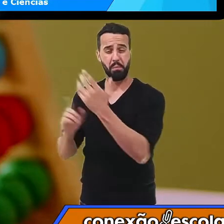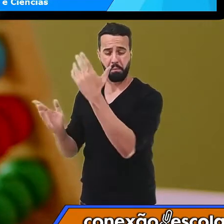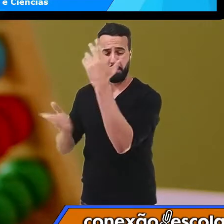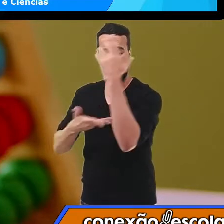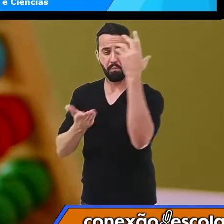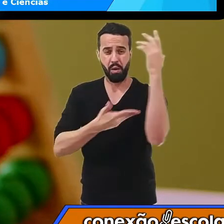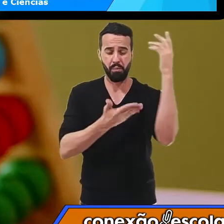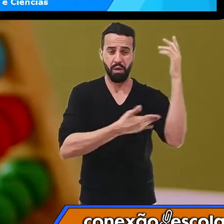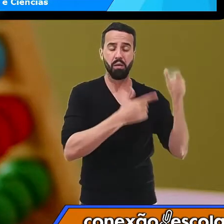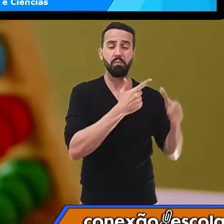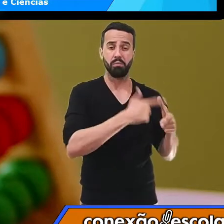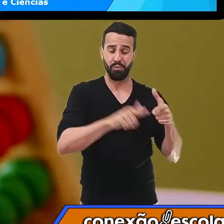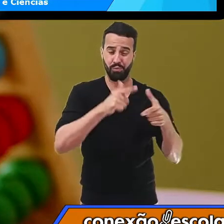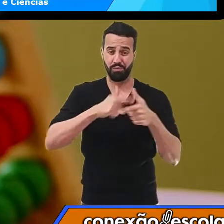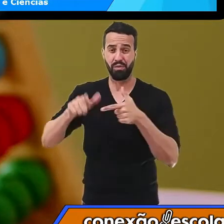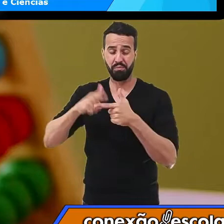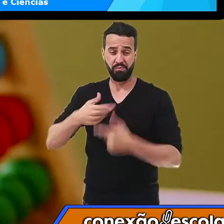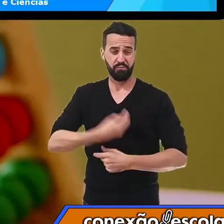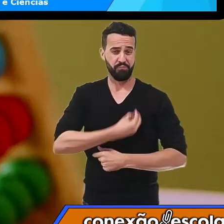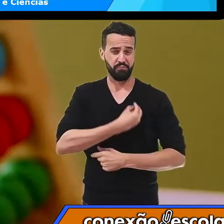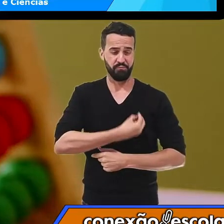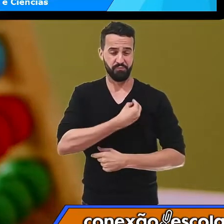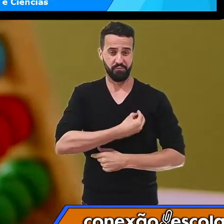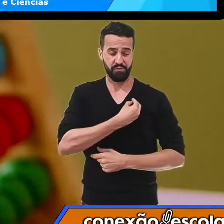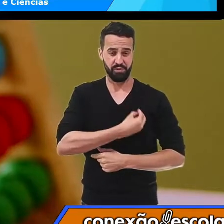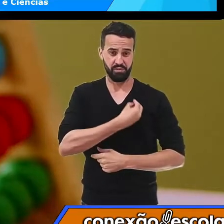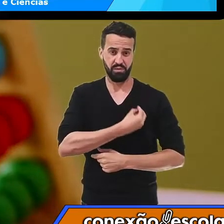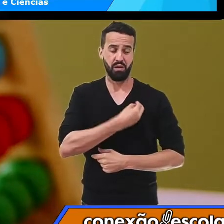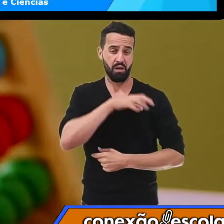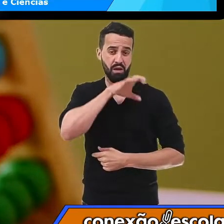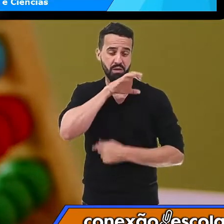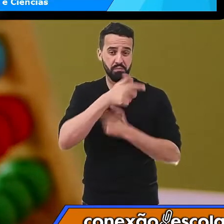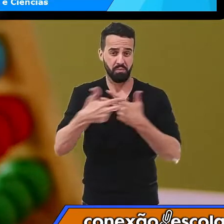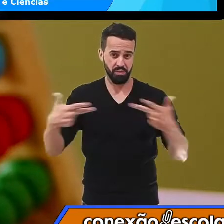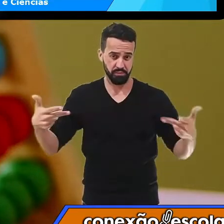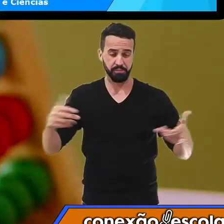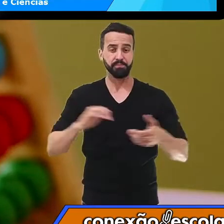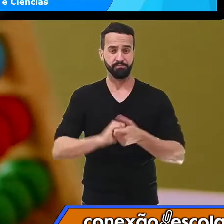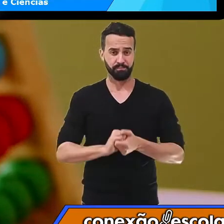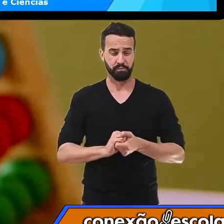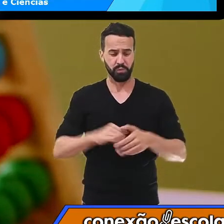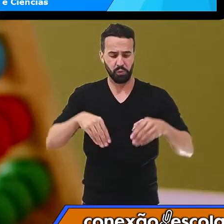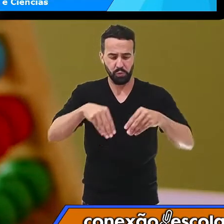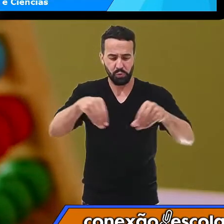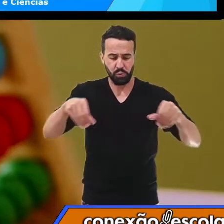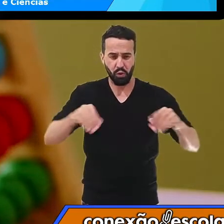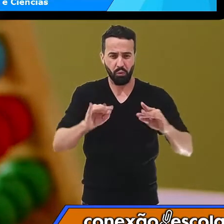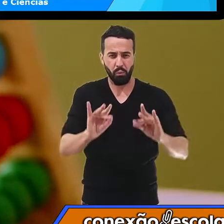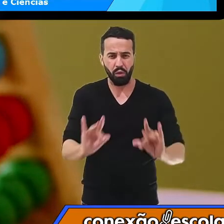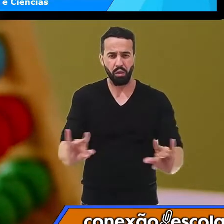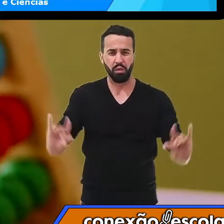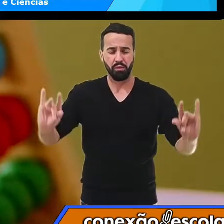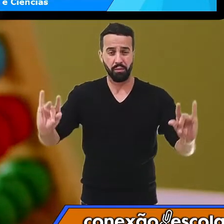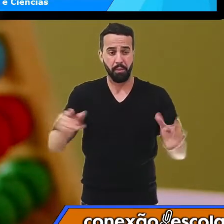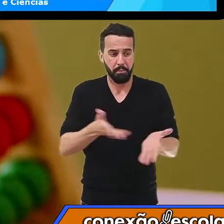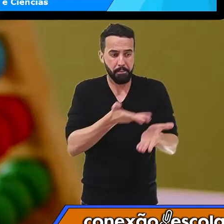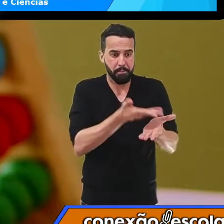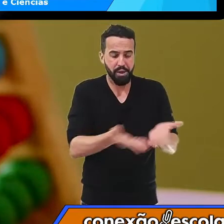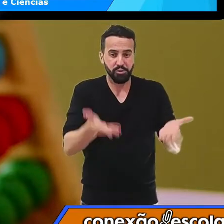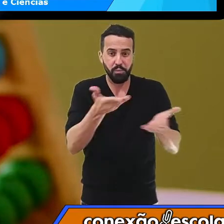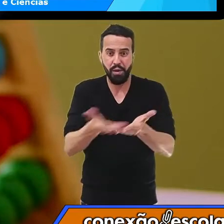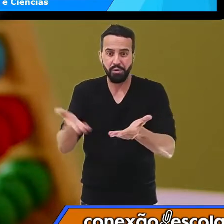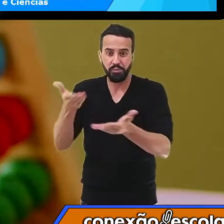de vários animais. A erosão do solo, a perda da biodiversidade